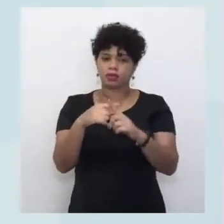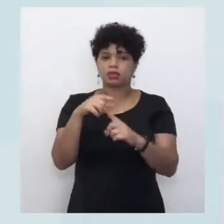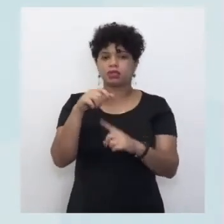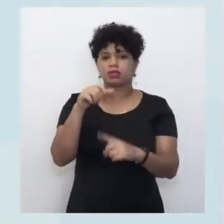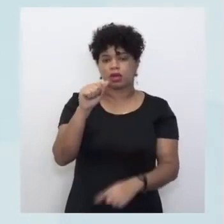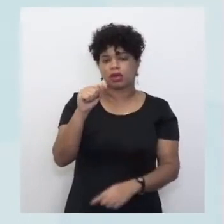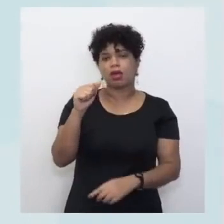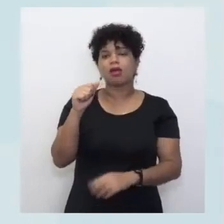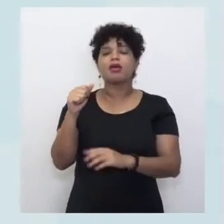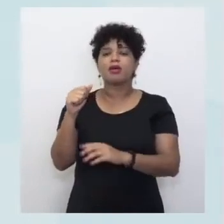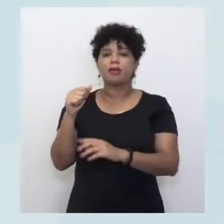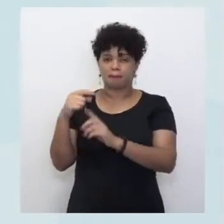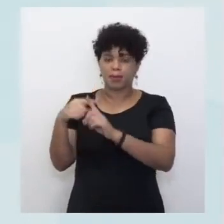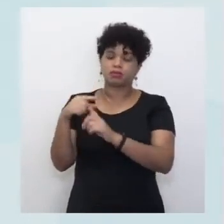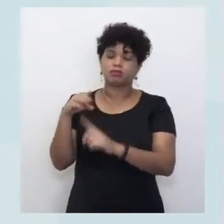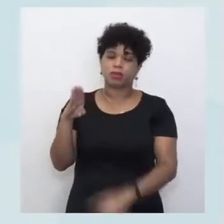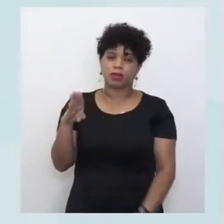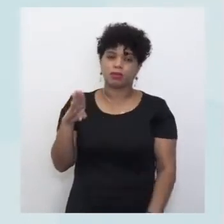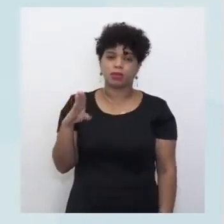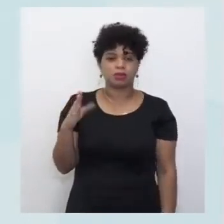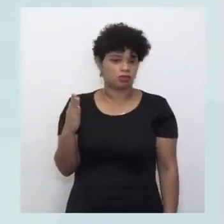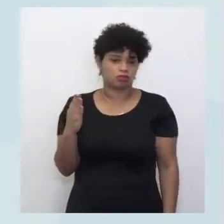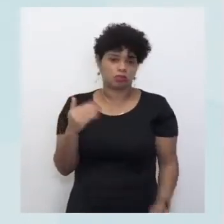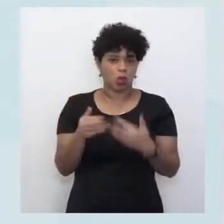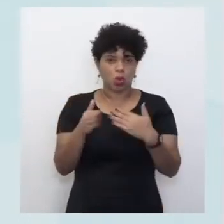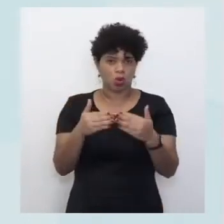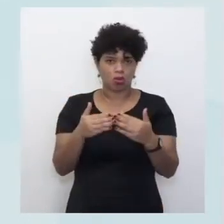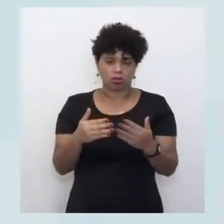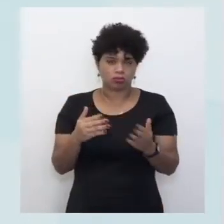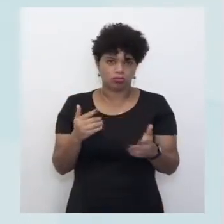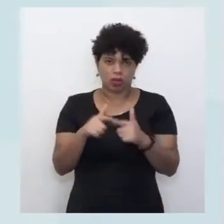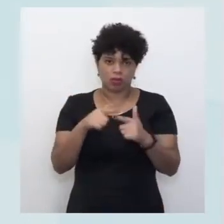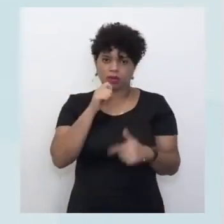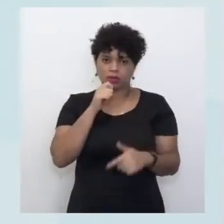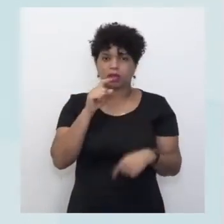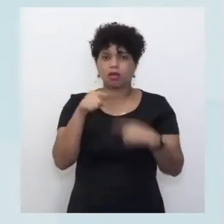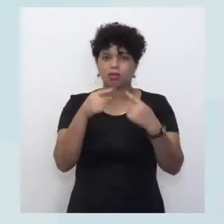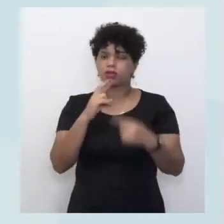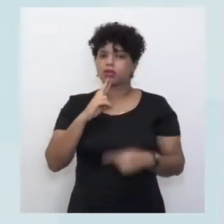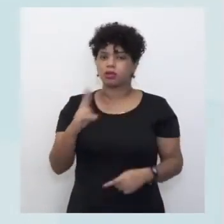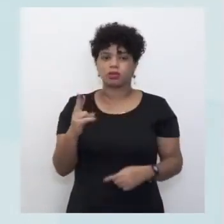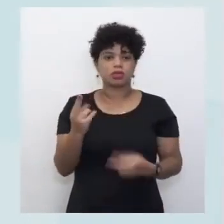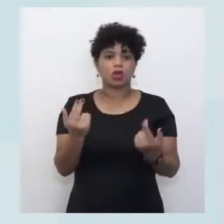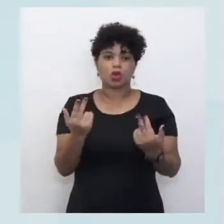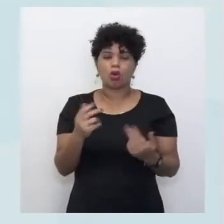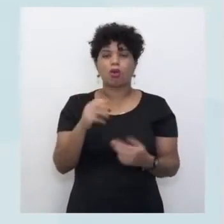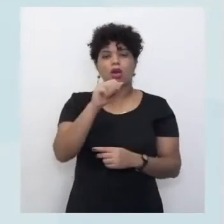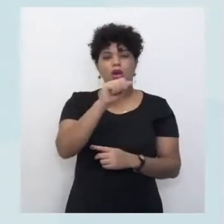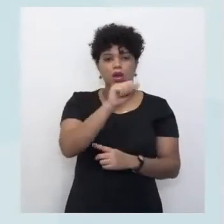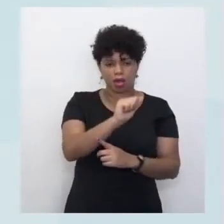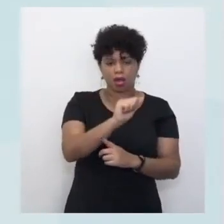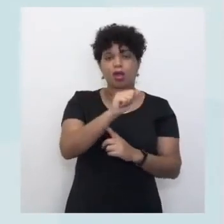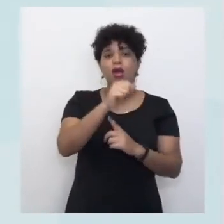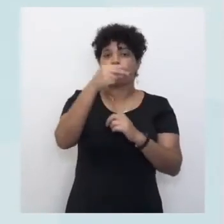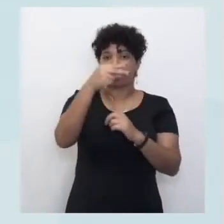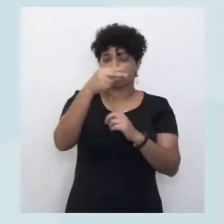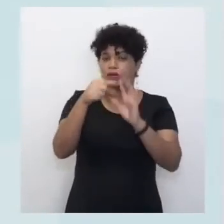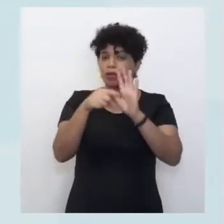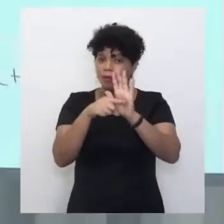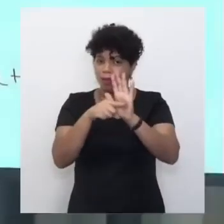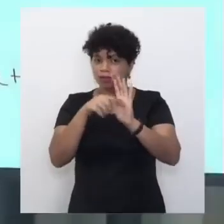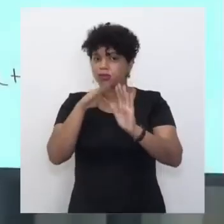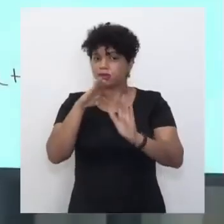B vezes A mais B. Eu sempre vou chegar em A ao quadrado menos B